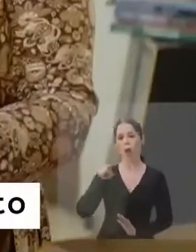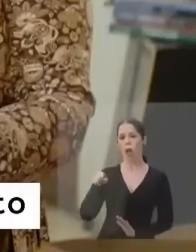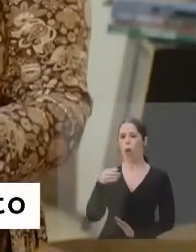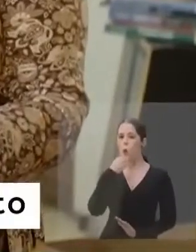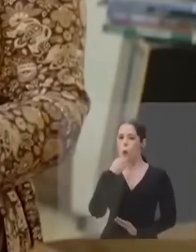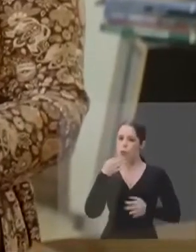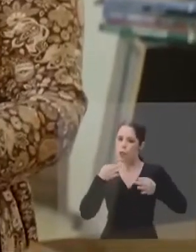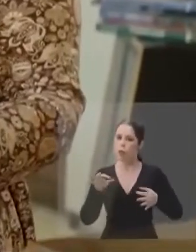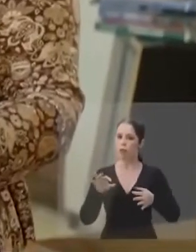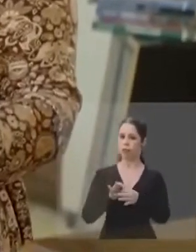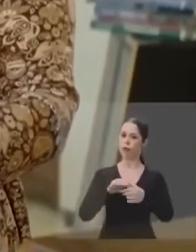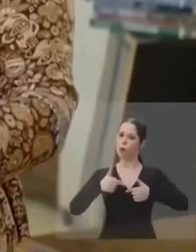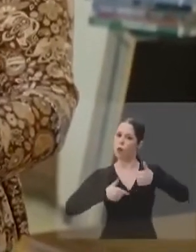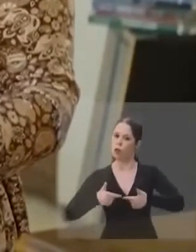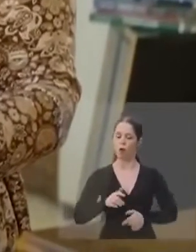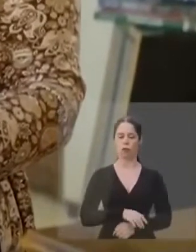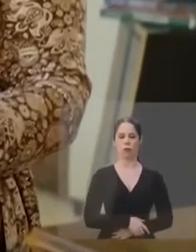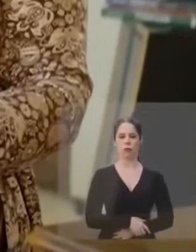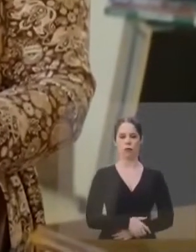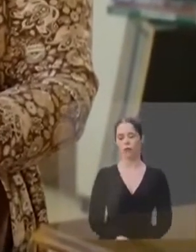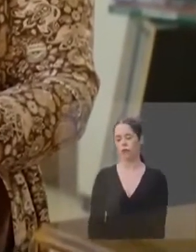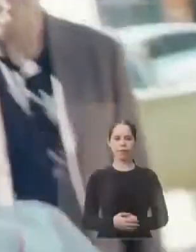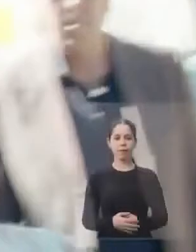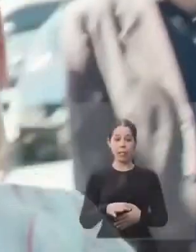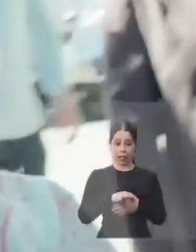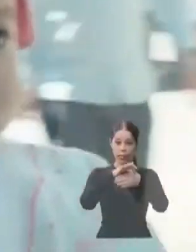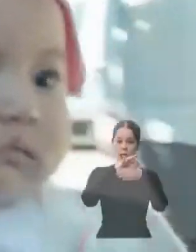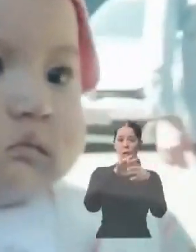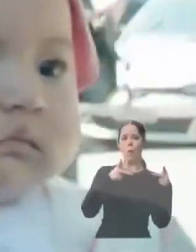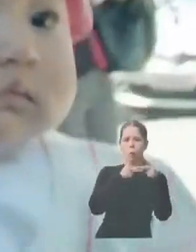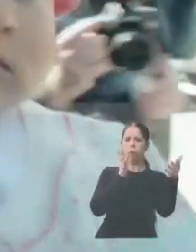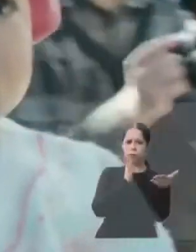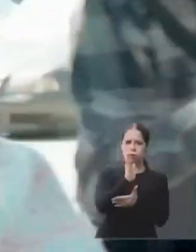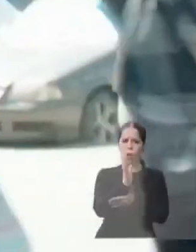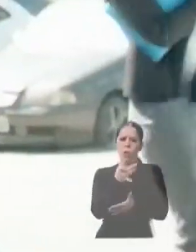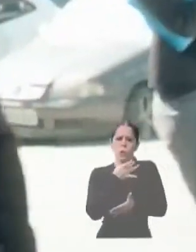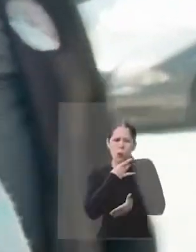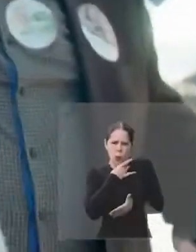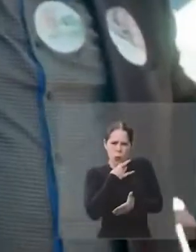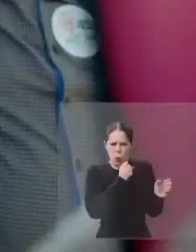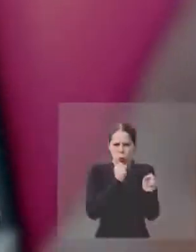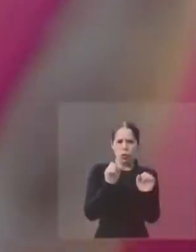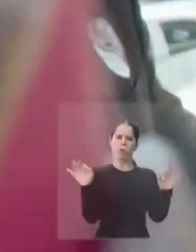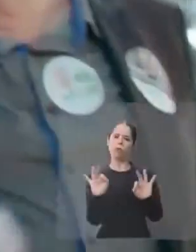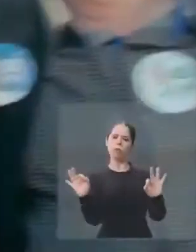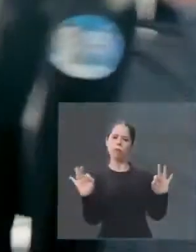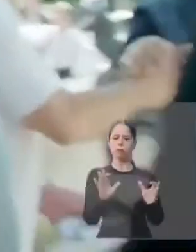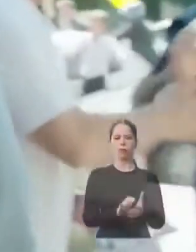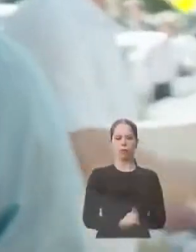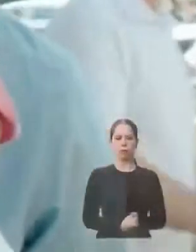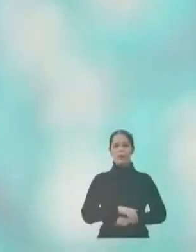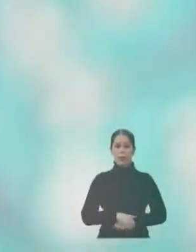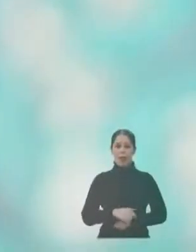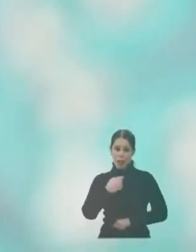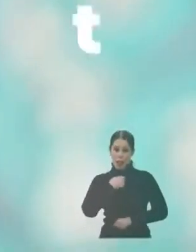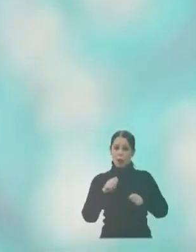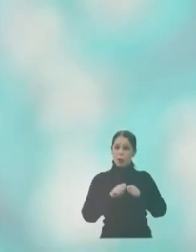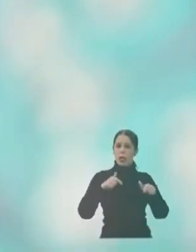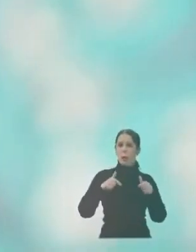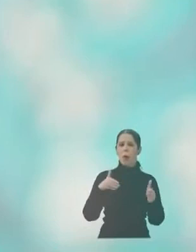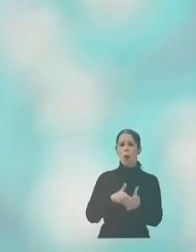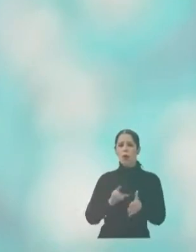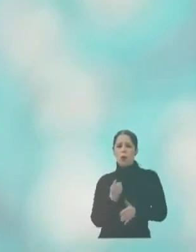um incerto de caráter para essa função. Um líder com aprovação popular e sem apego ao poder. Eu fiz